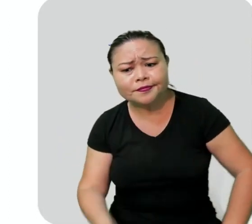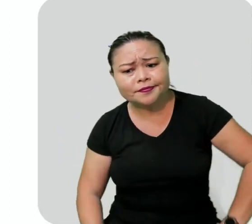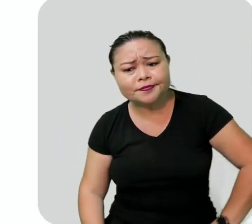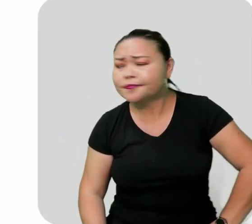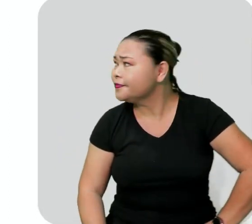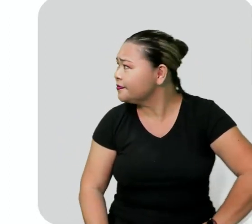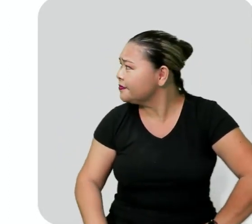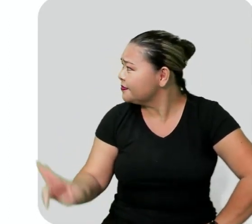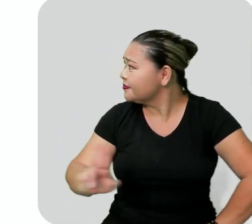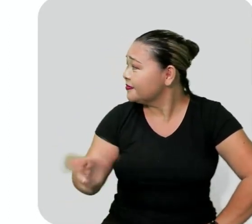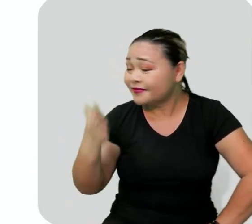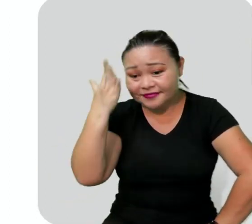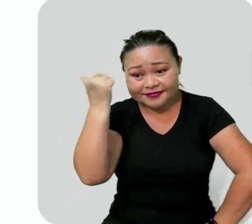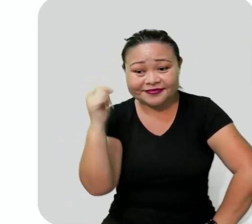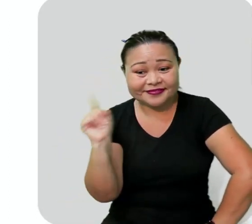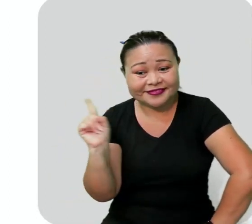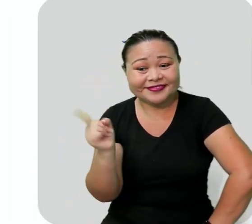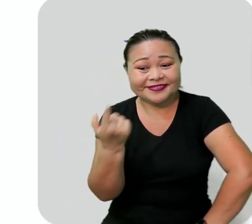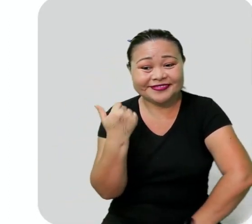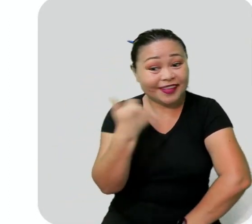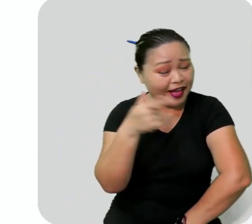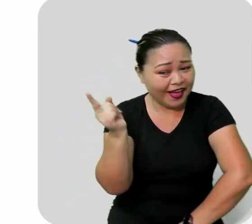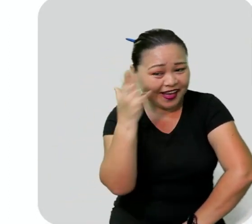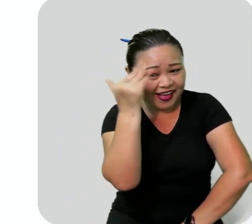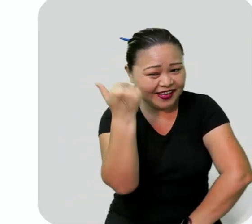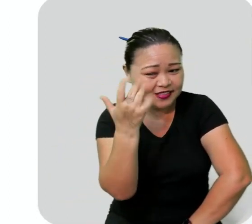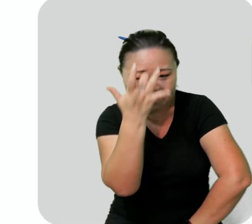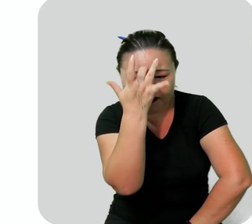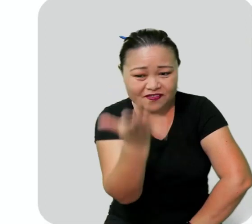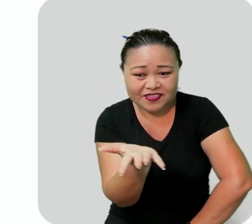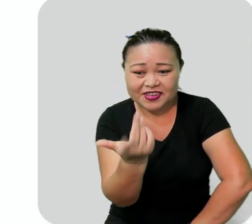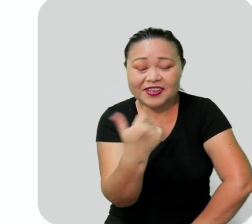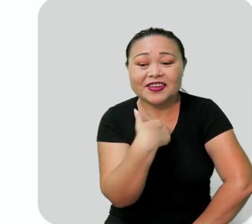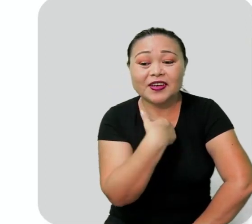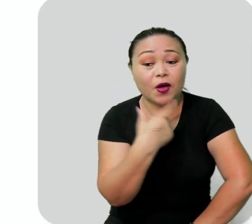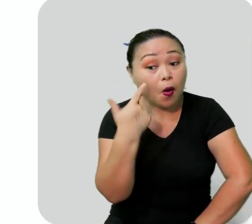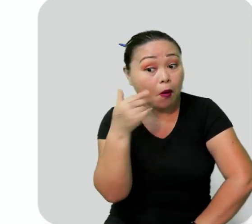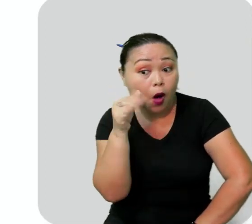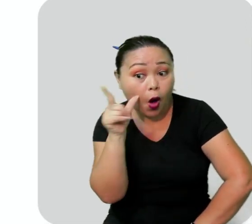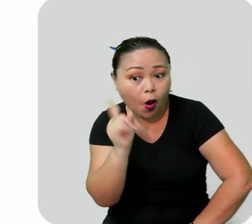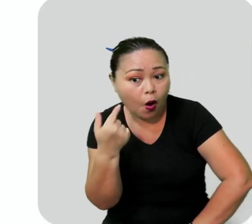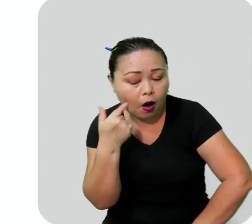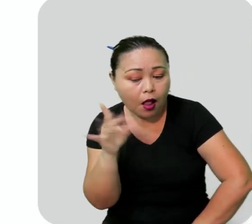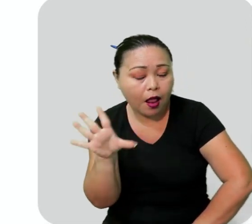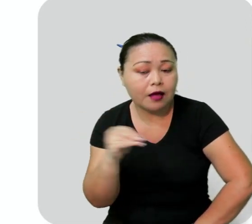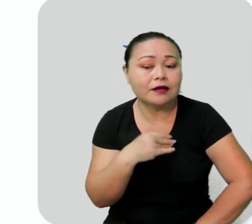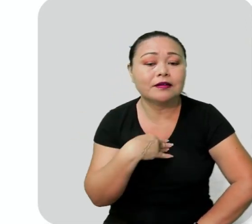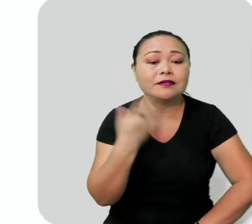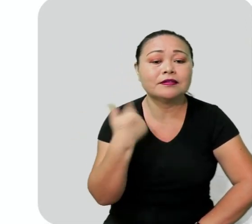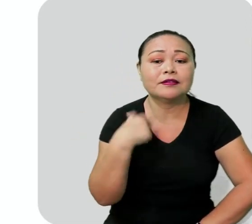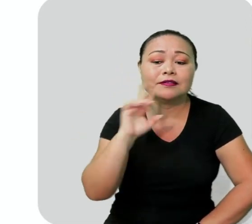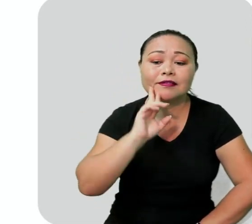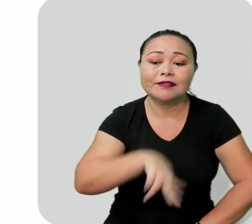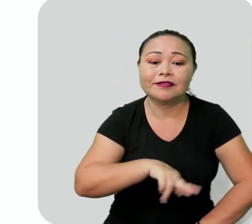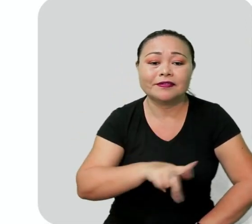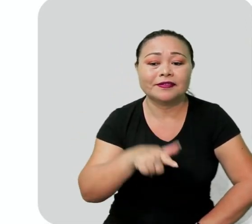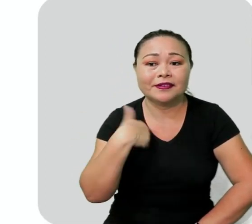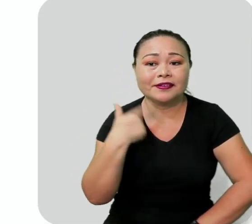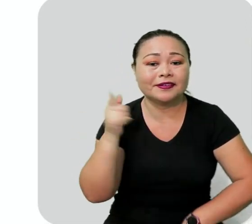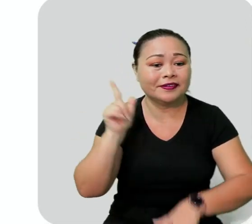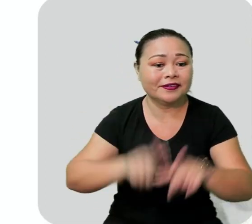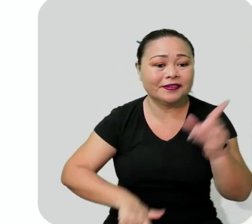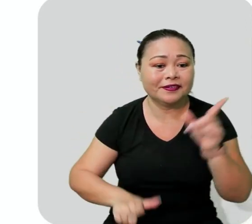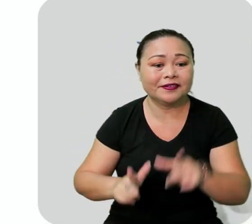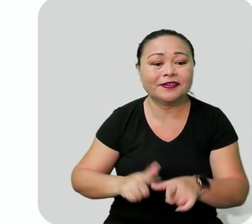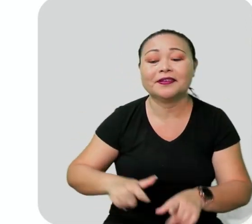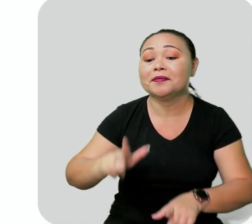Qual é? É isso que tu sabe, né? Olha aí, também tá fácil. Não pode é colar. Bom, a resposta então nessa questão é a